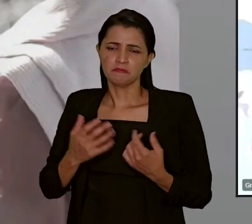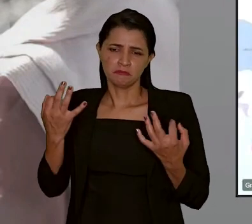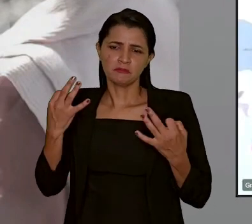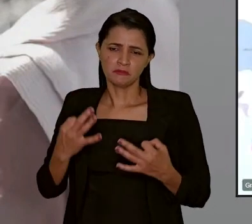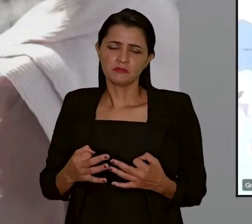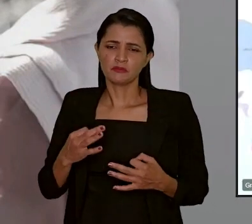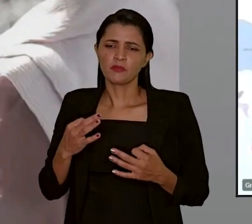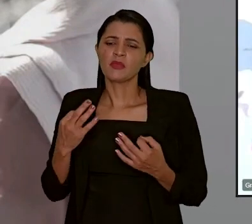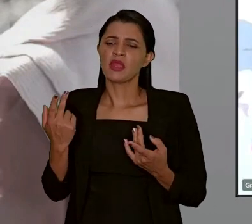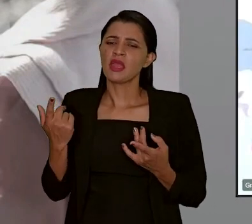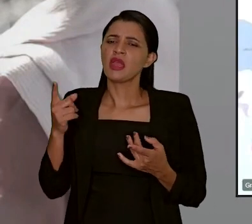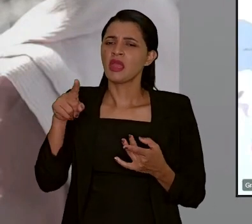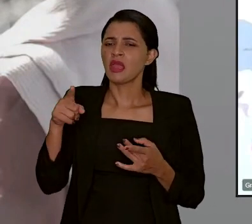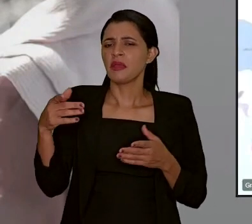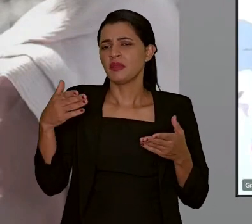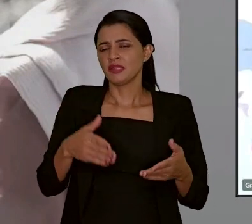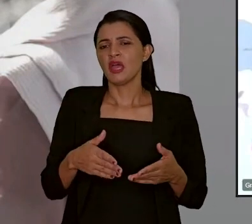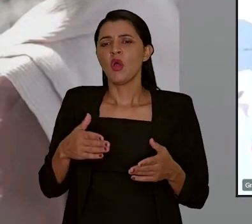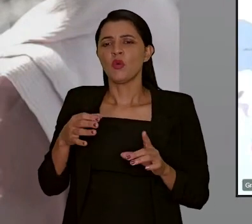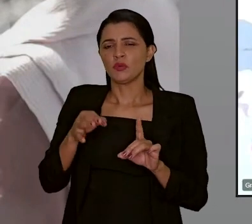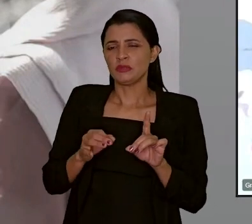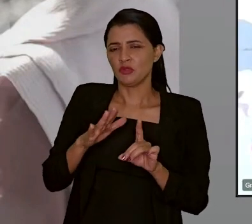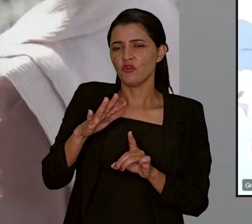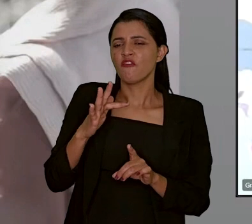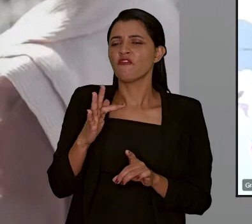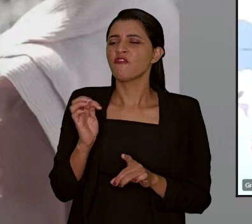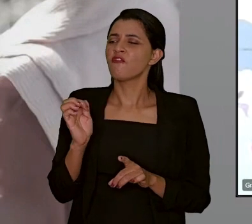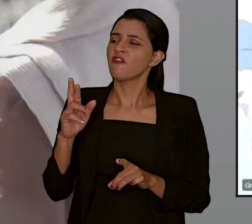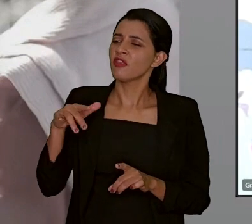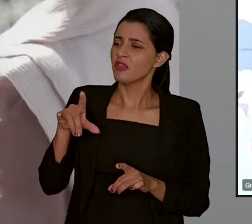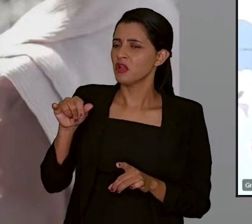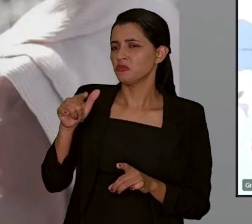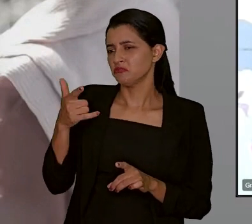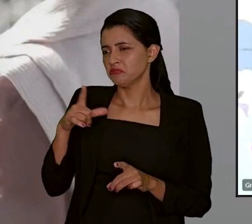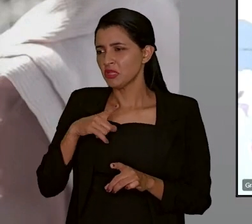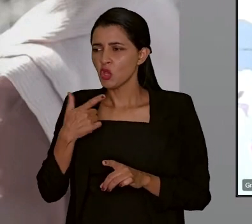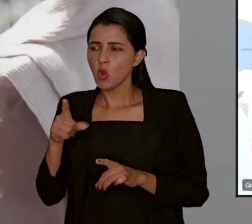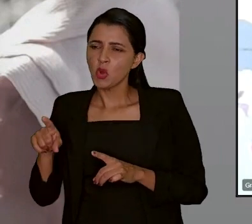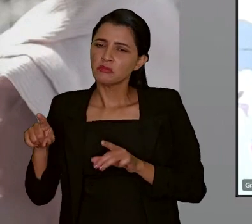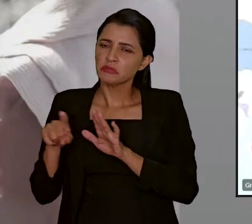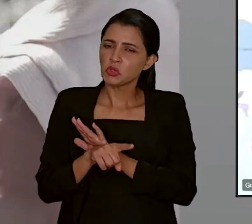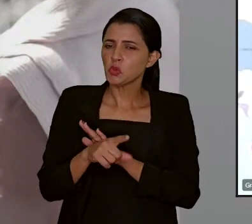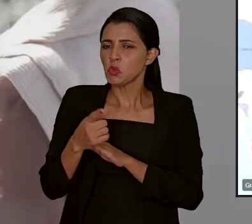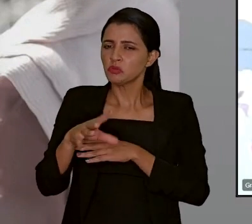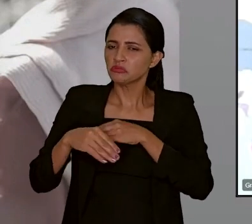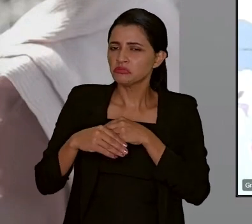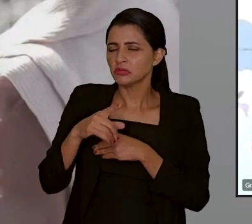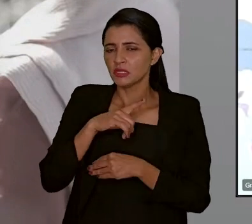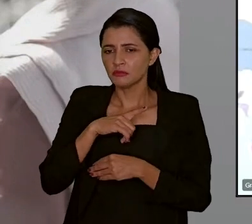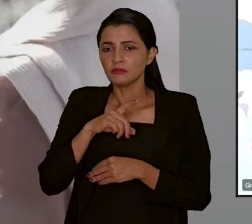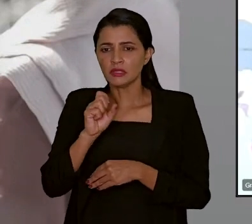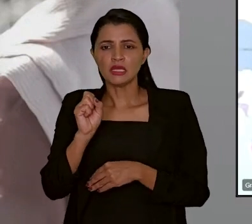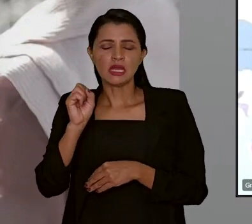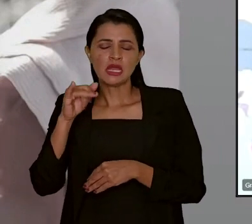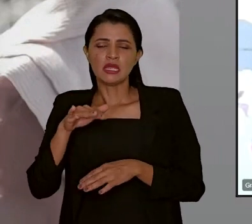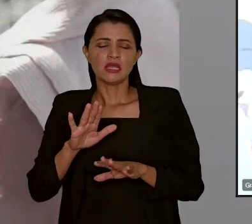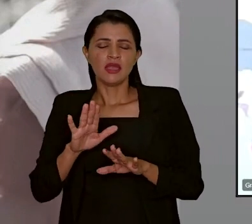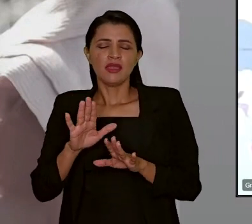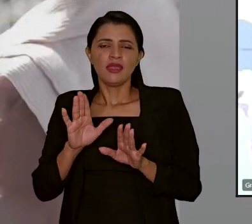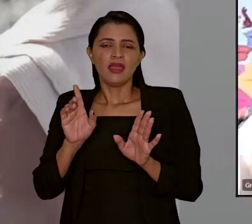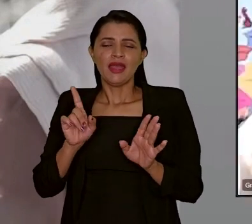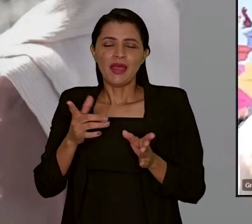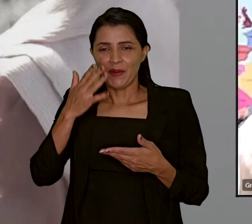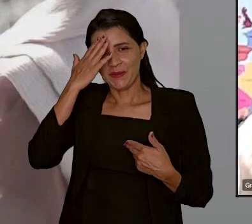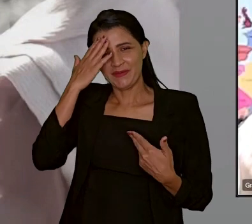participação. Desembargador Fernando, teria mais alguma ponderação, mais algum acréscimo a fazer? Sim. Não,